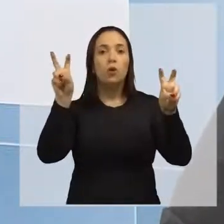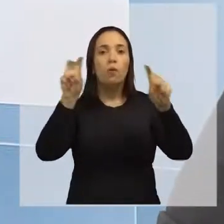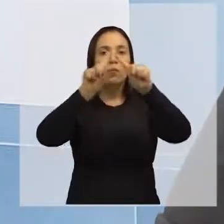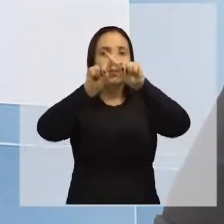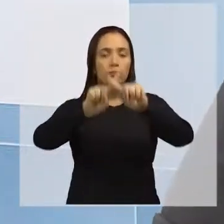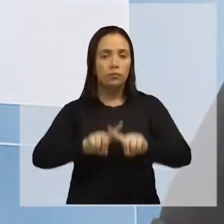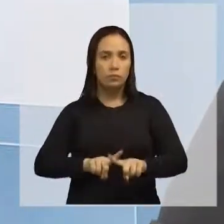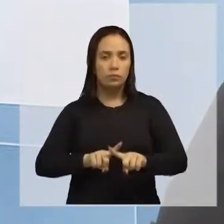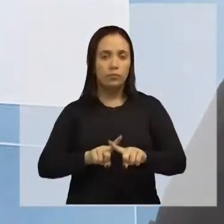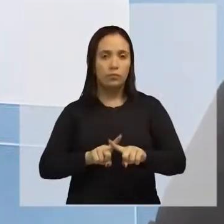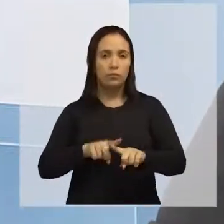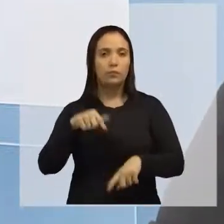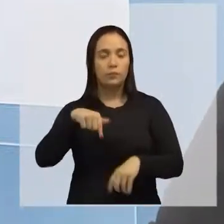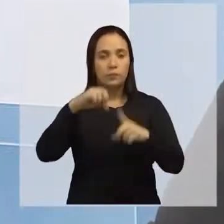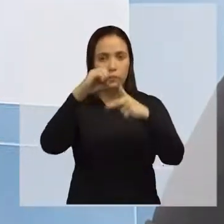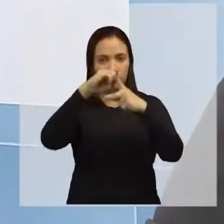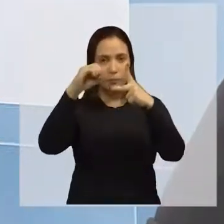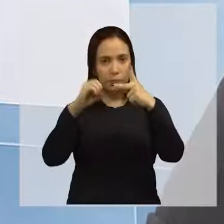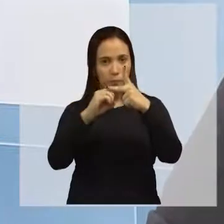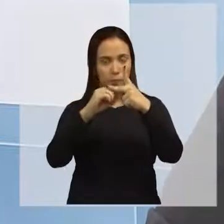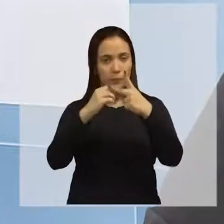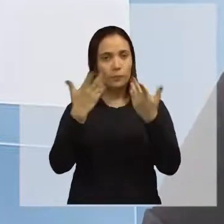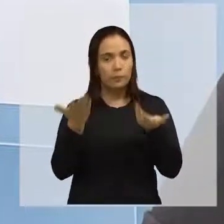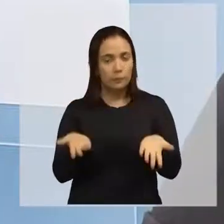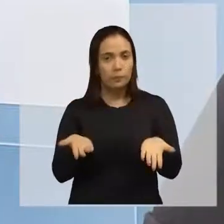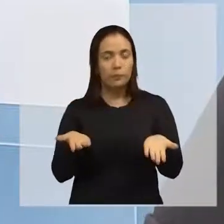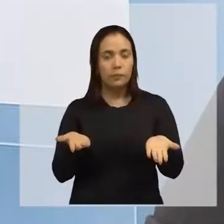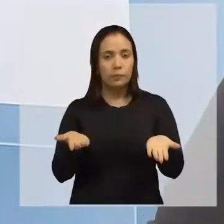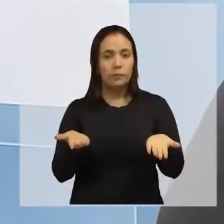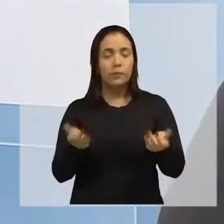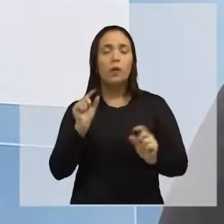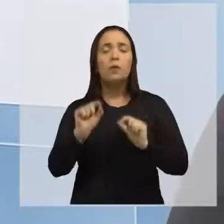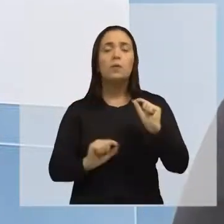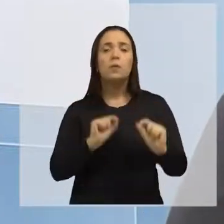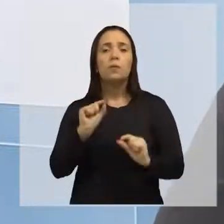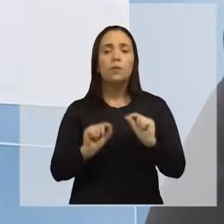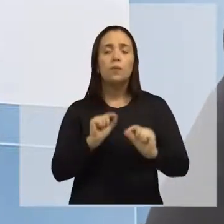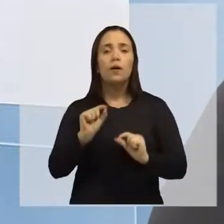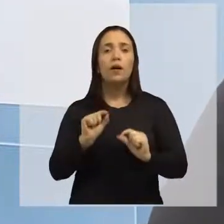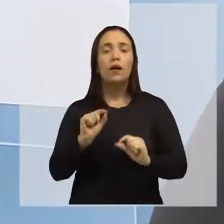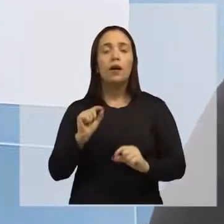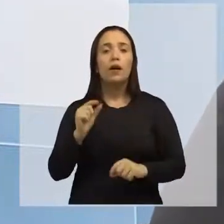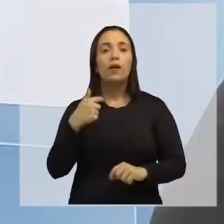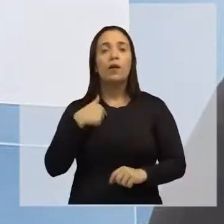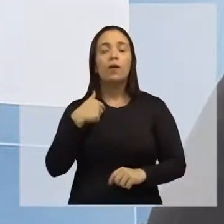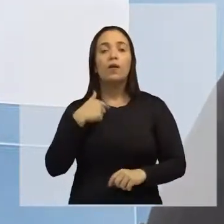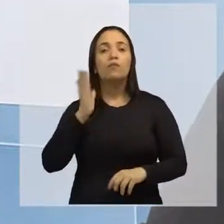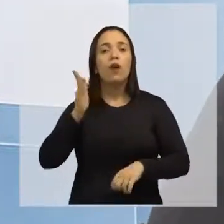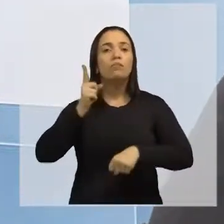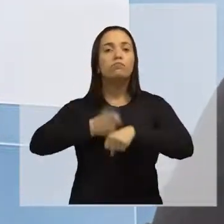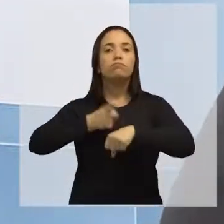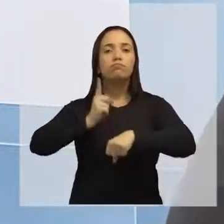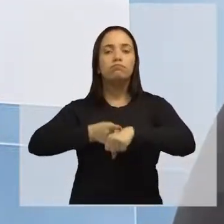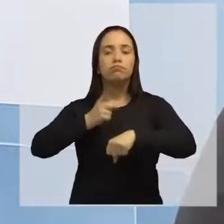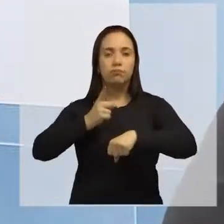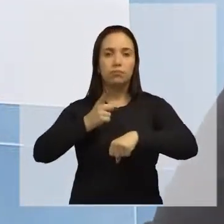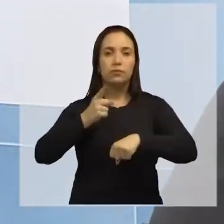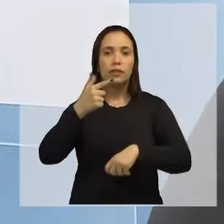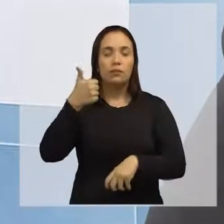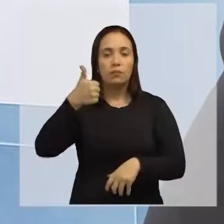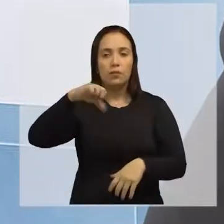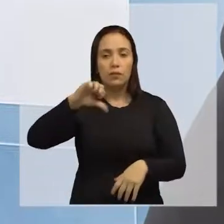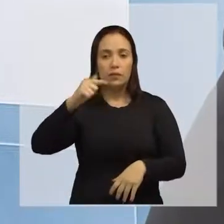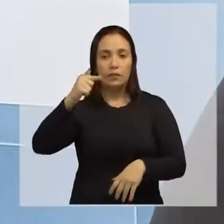do Mundo, aqui no programa Pela Ordem. Nós vamos falar, pelo menos o que eu acompanhei, né, de 70